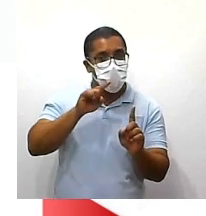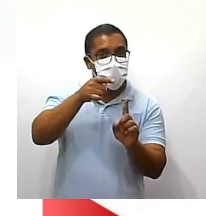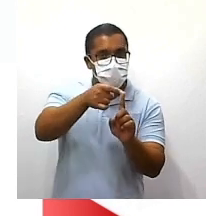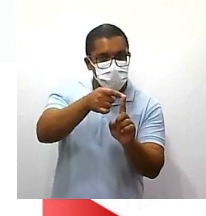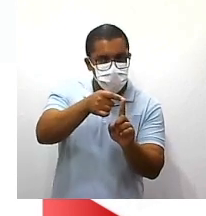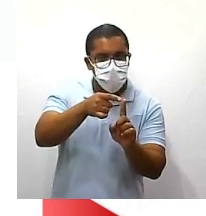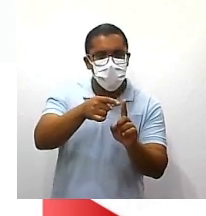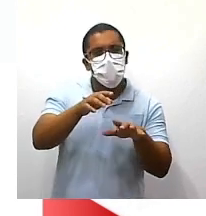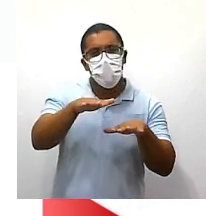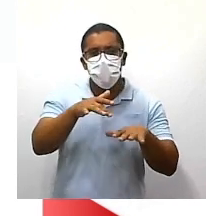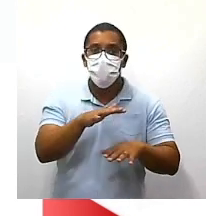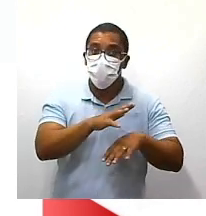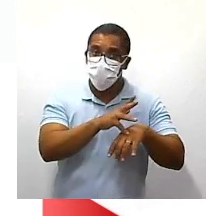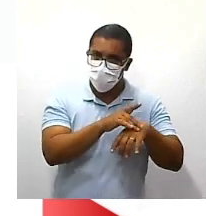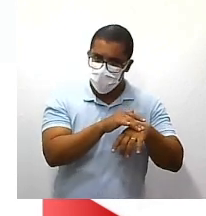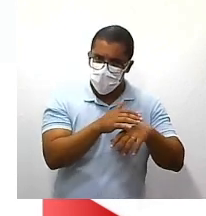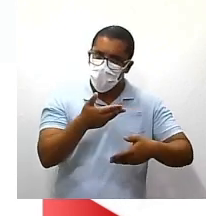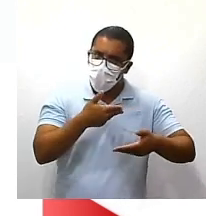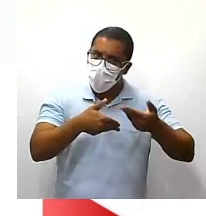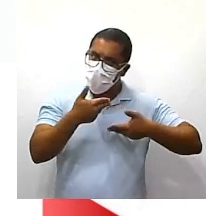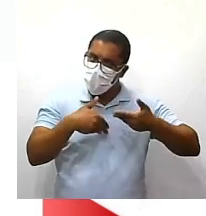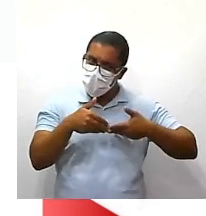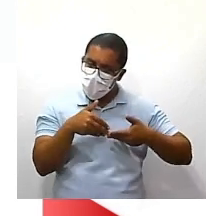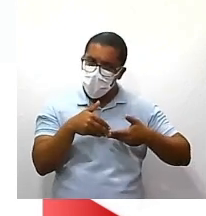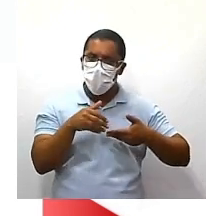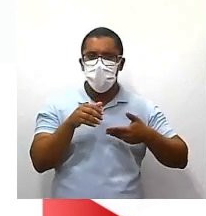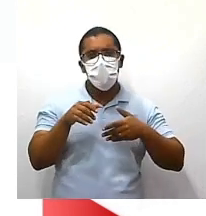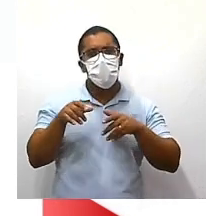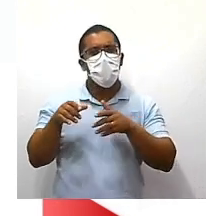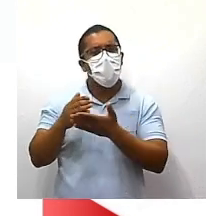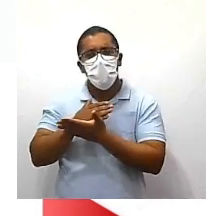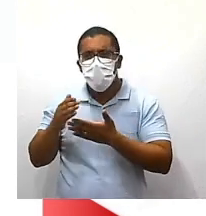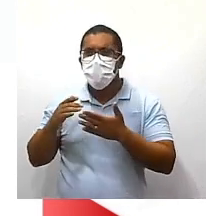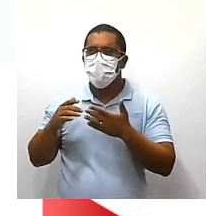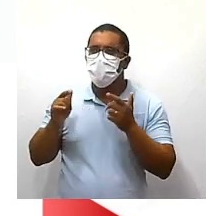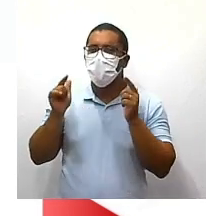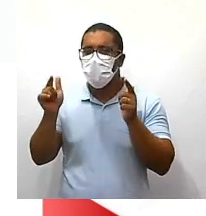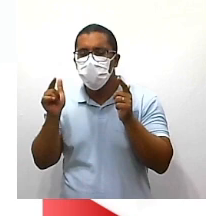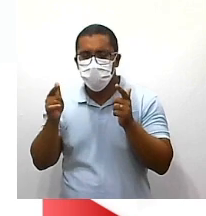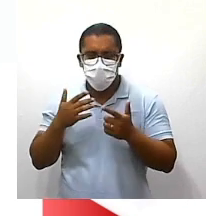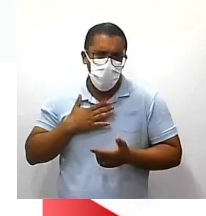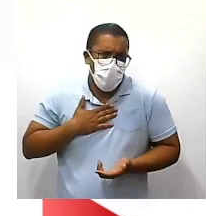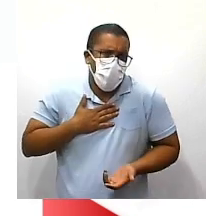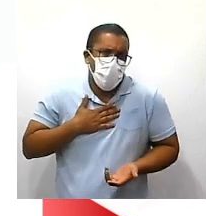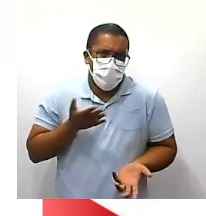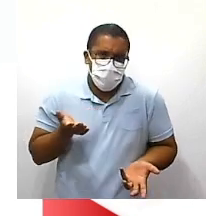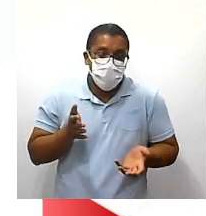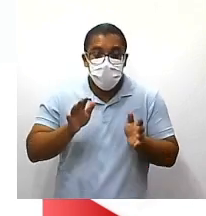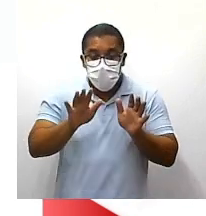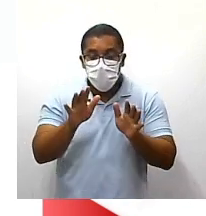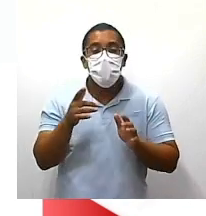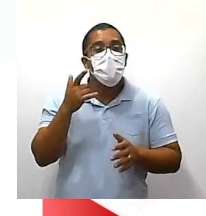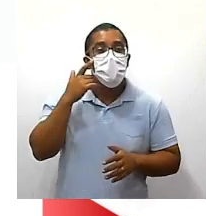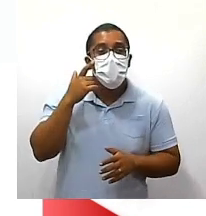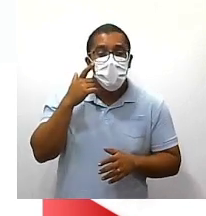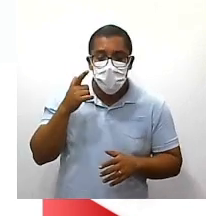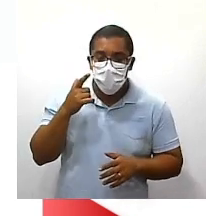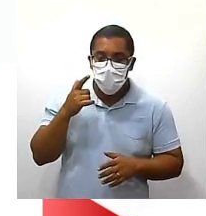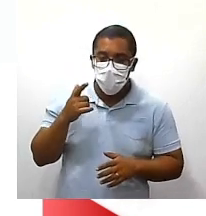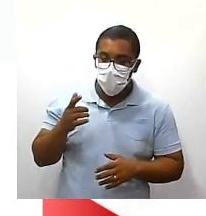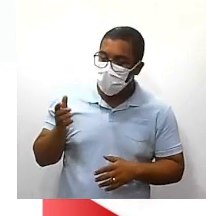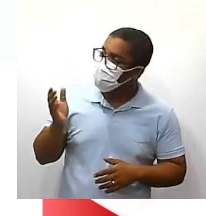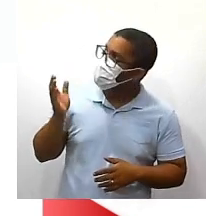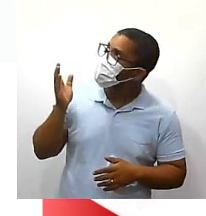desde o tratamento de doenças até a recreação. E aí nessa imagem que vocês podem observar, quando se